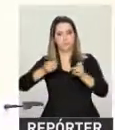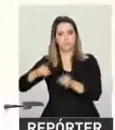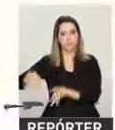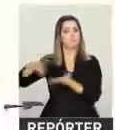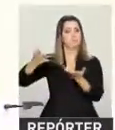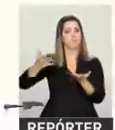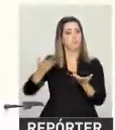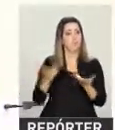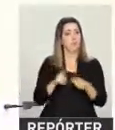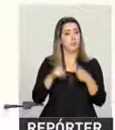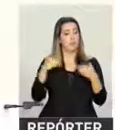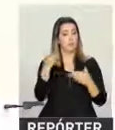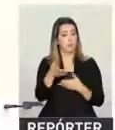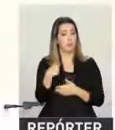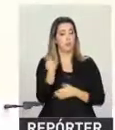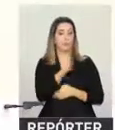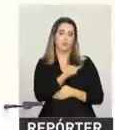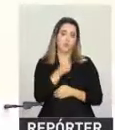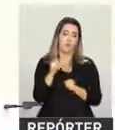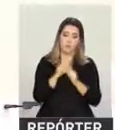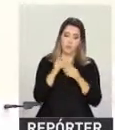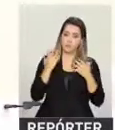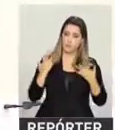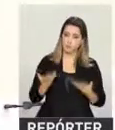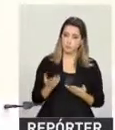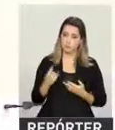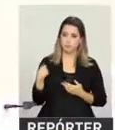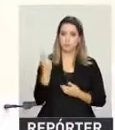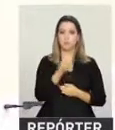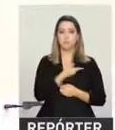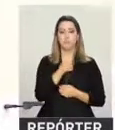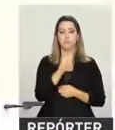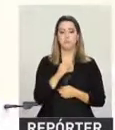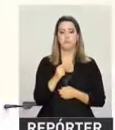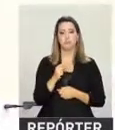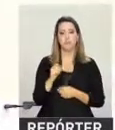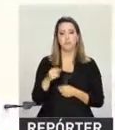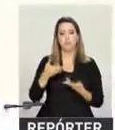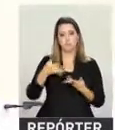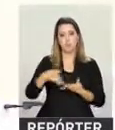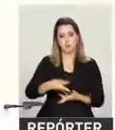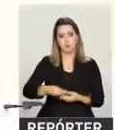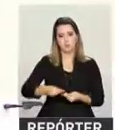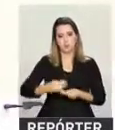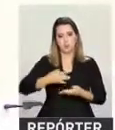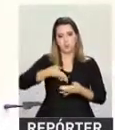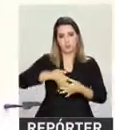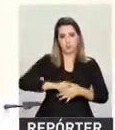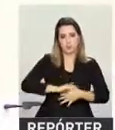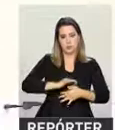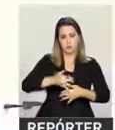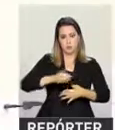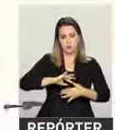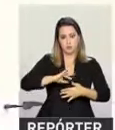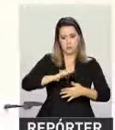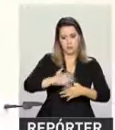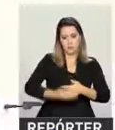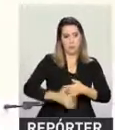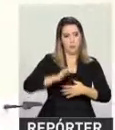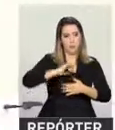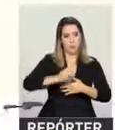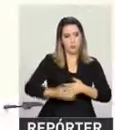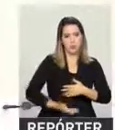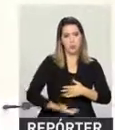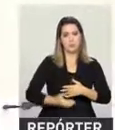são desprezadas. O que que a gente faz? A gente pega essa placenta, faz uma limpeza,